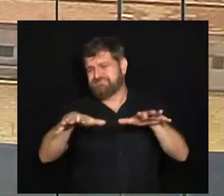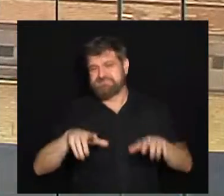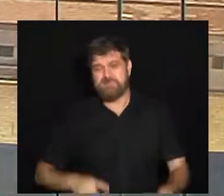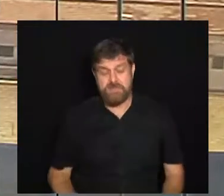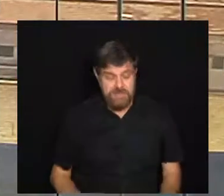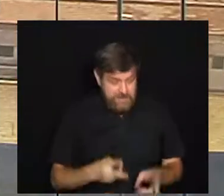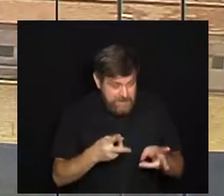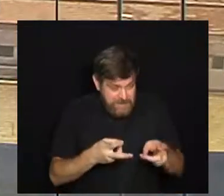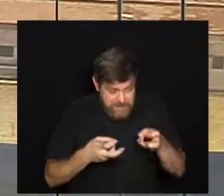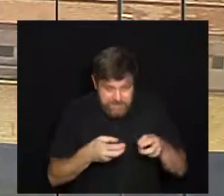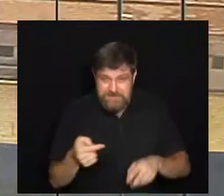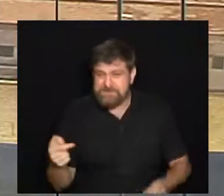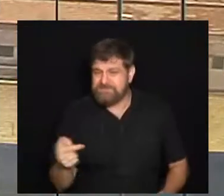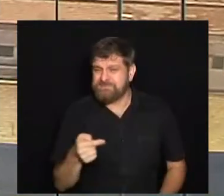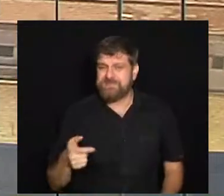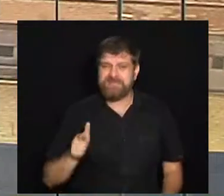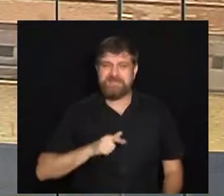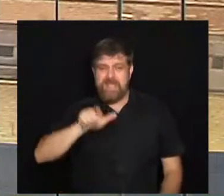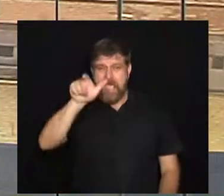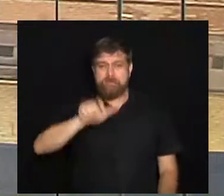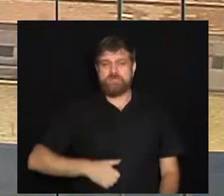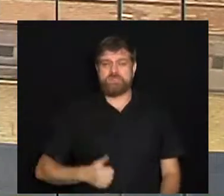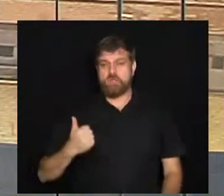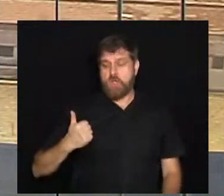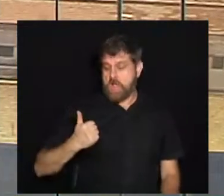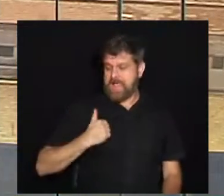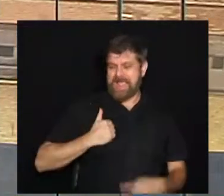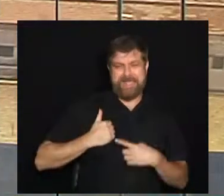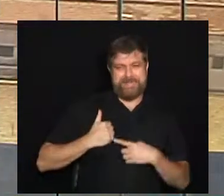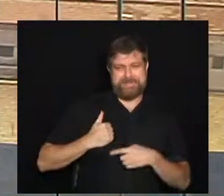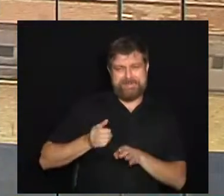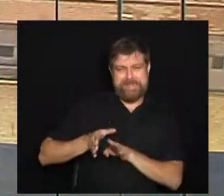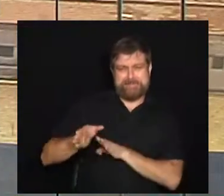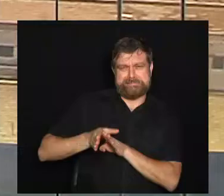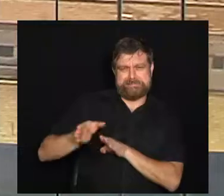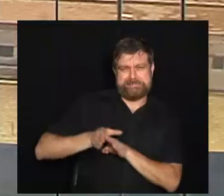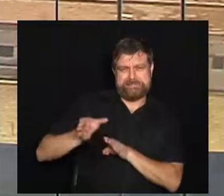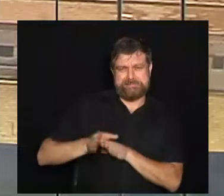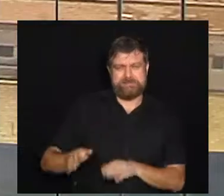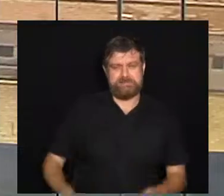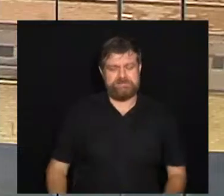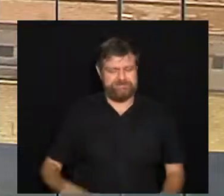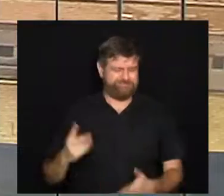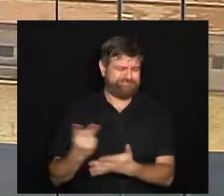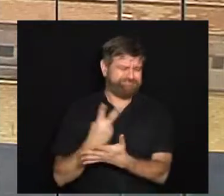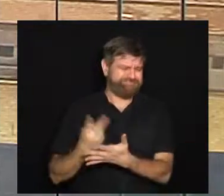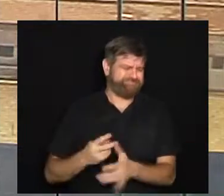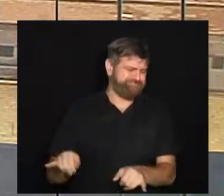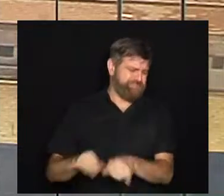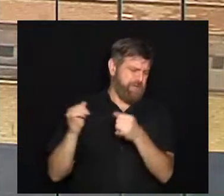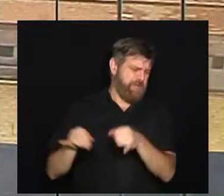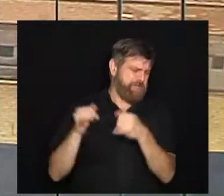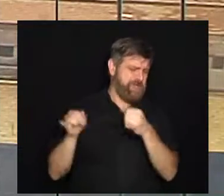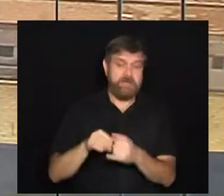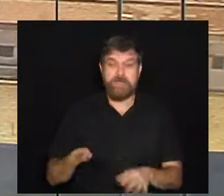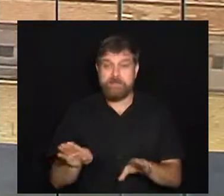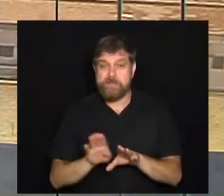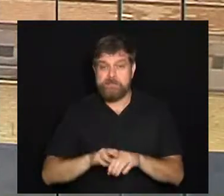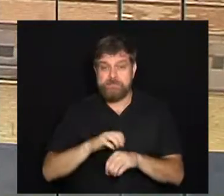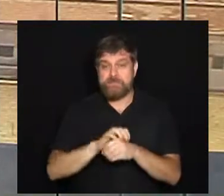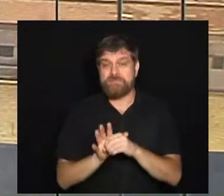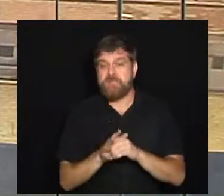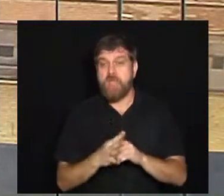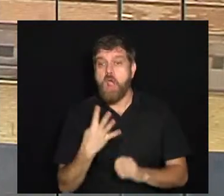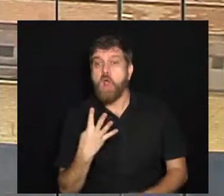umas coisas malucas car essa daí eu vi uma falando que era do canadá uma orientação canadense né deve ter visto assim também eu vi uma outra falando que se que o vírus